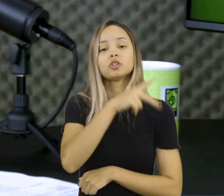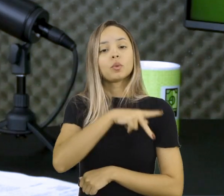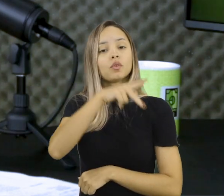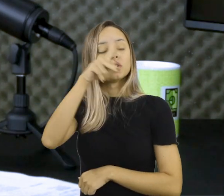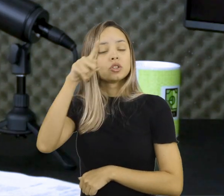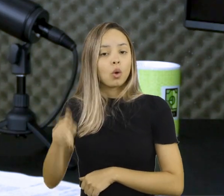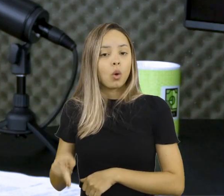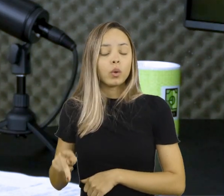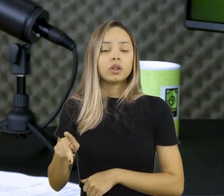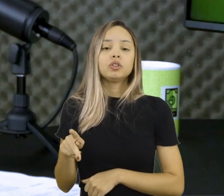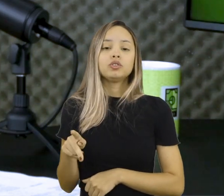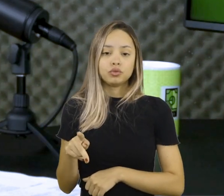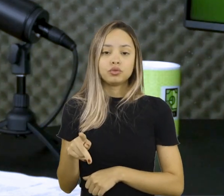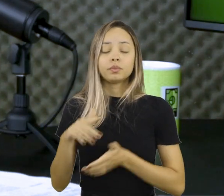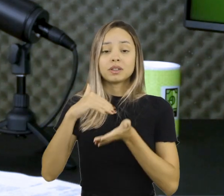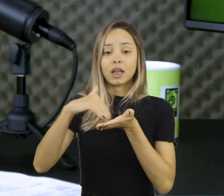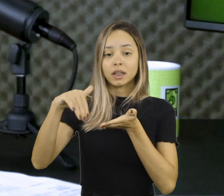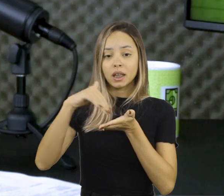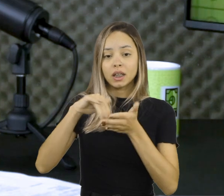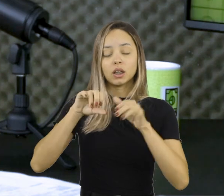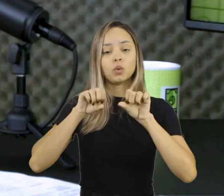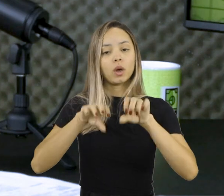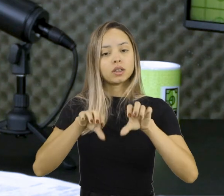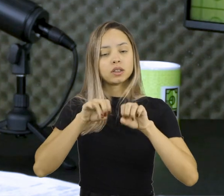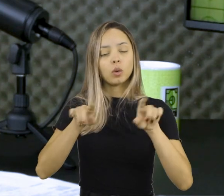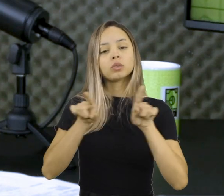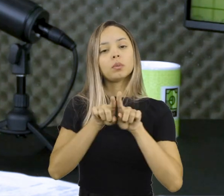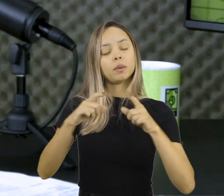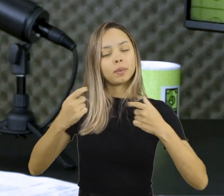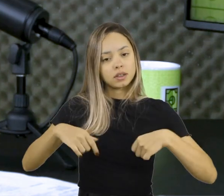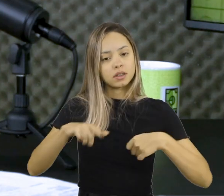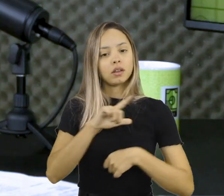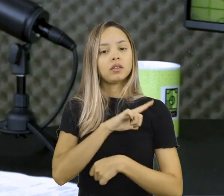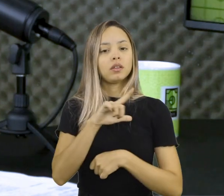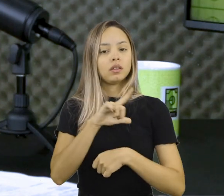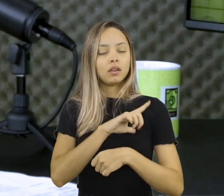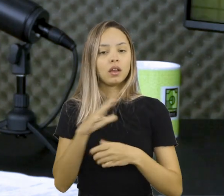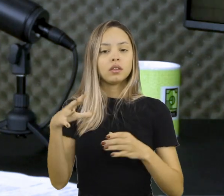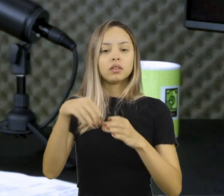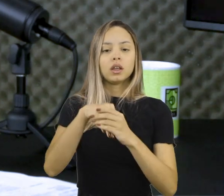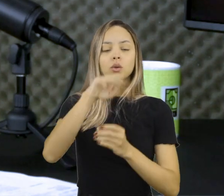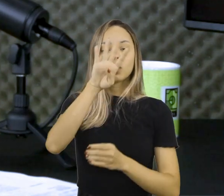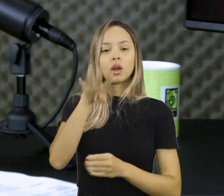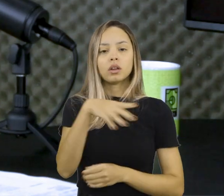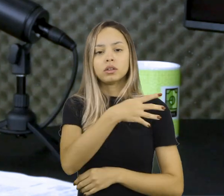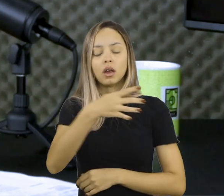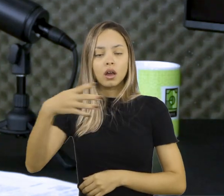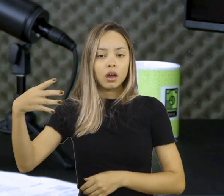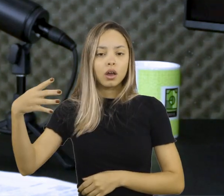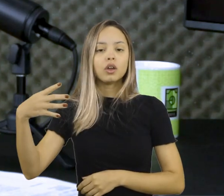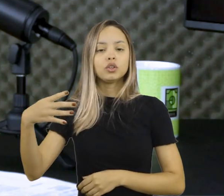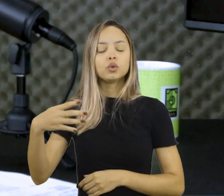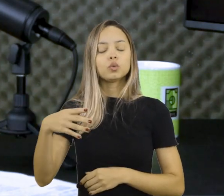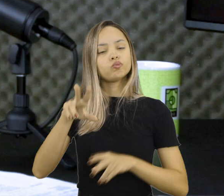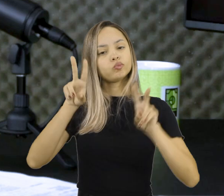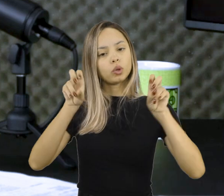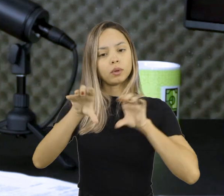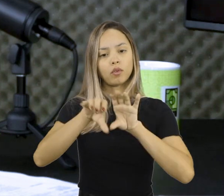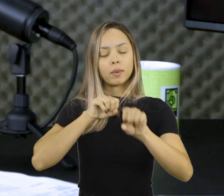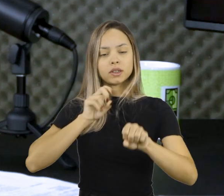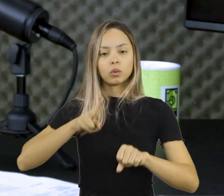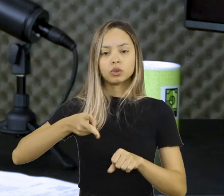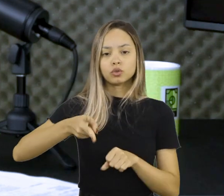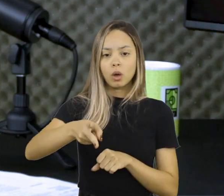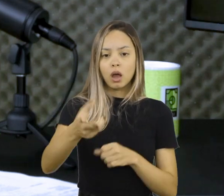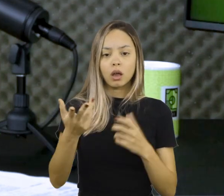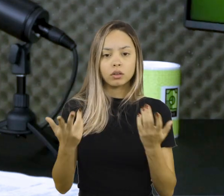professores as secretarias de educação precisa implementar isso no calendário de Formação continu então não tem como